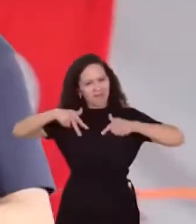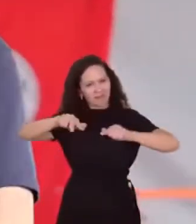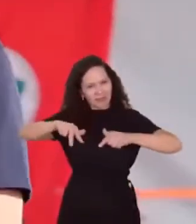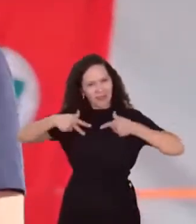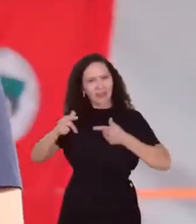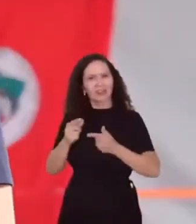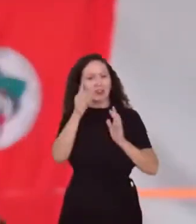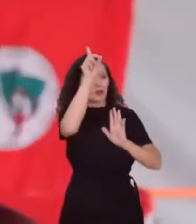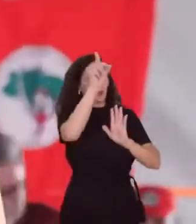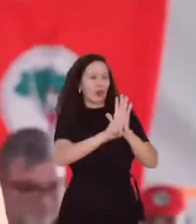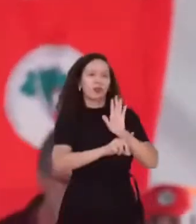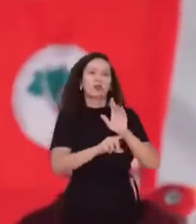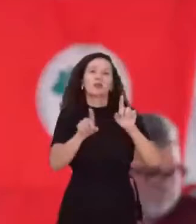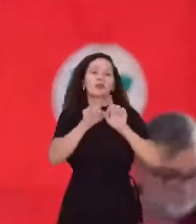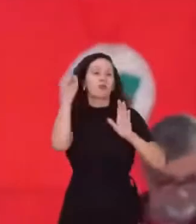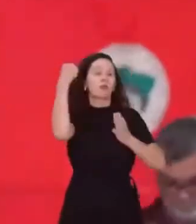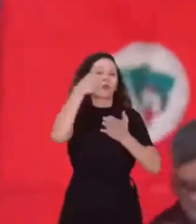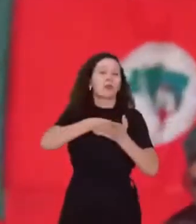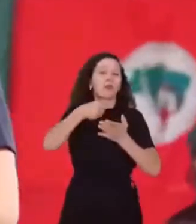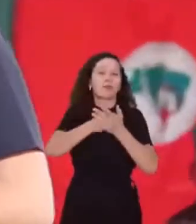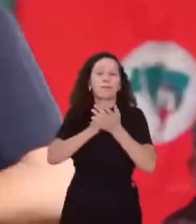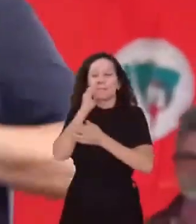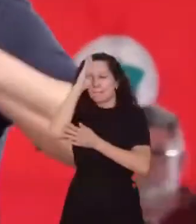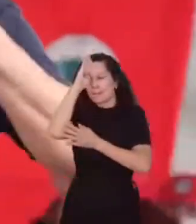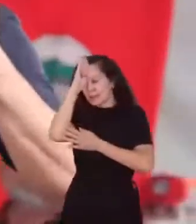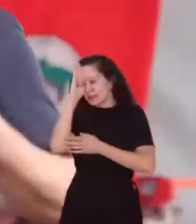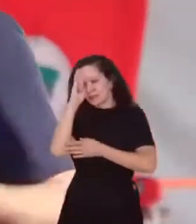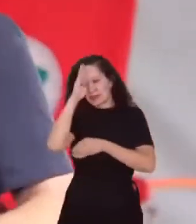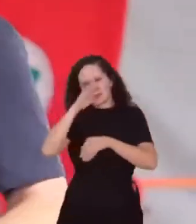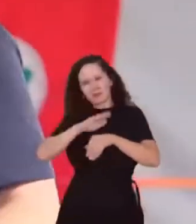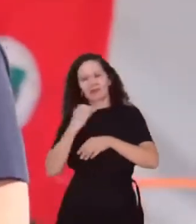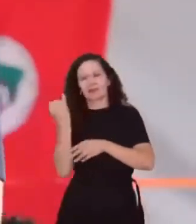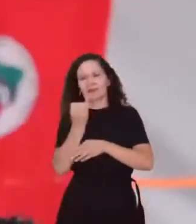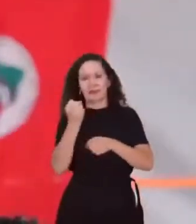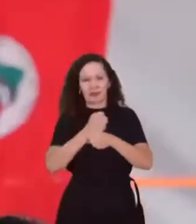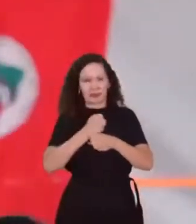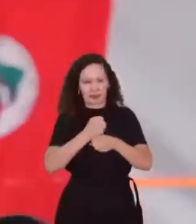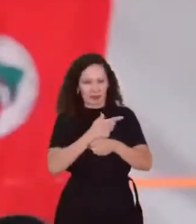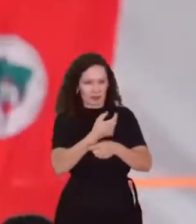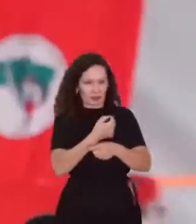luta é fundamental. Esse ano e outros anos